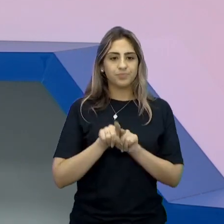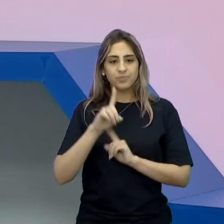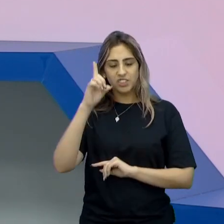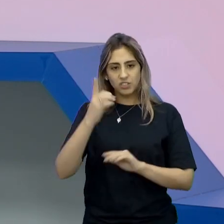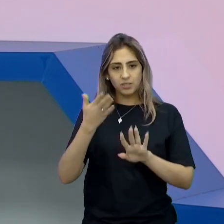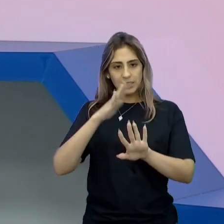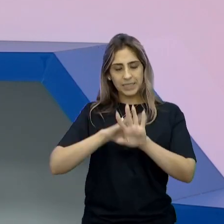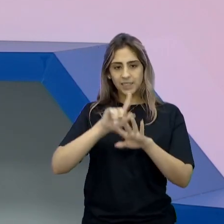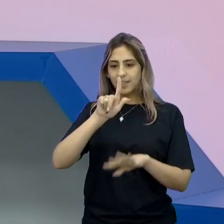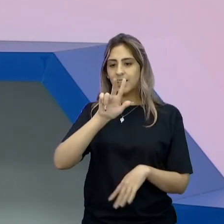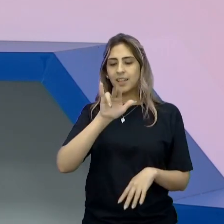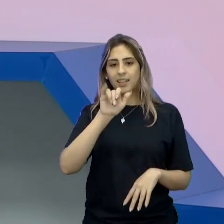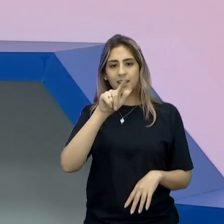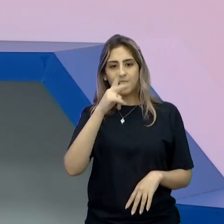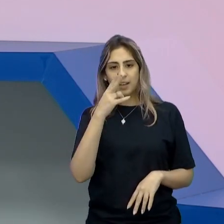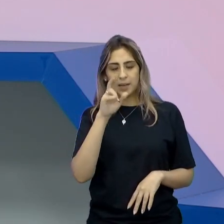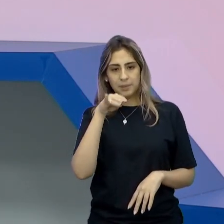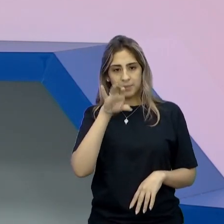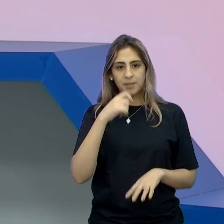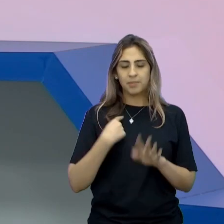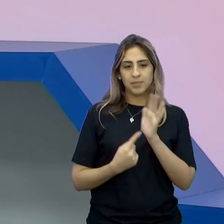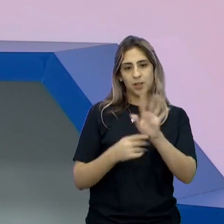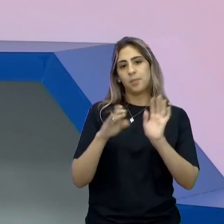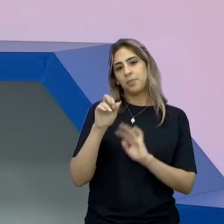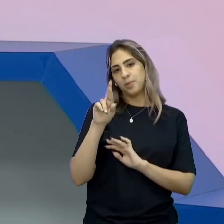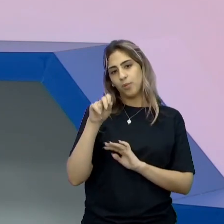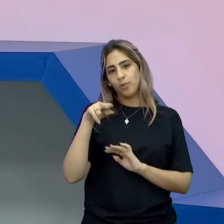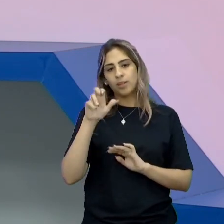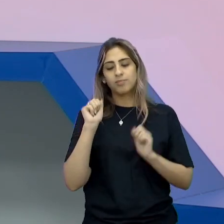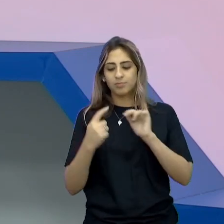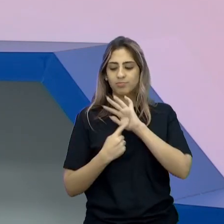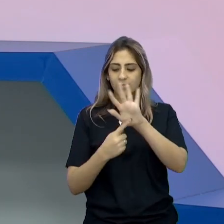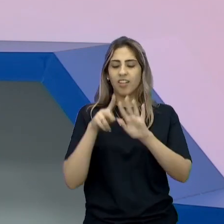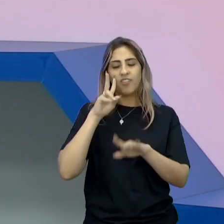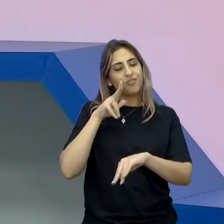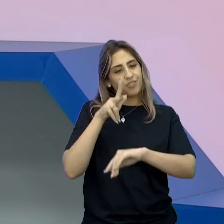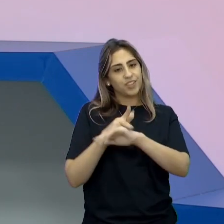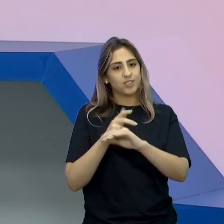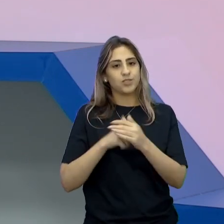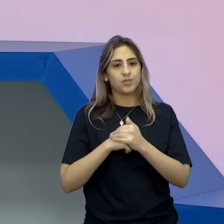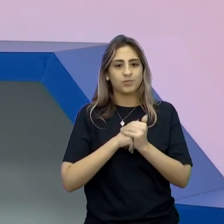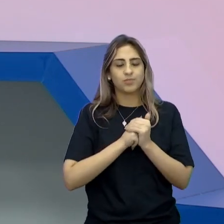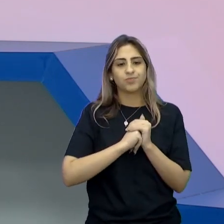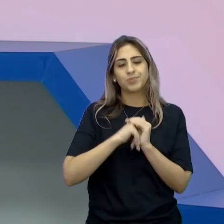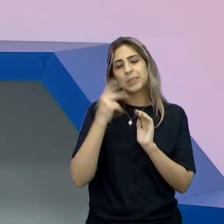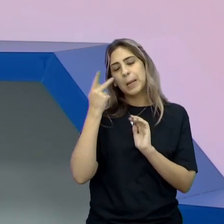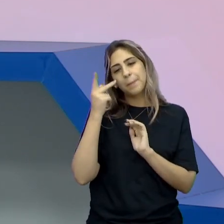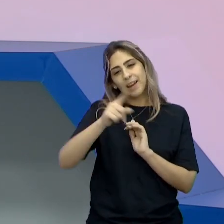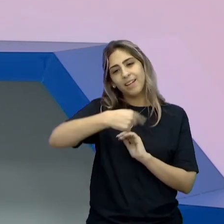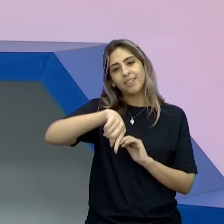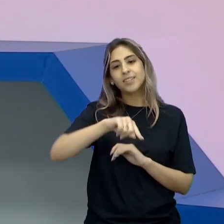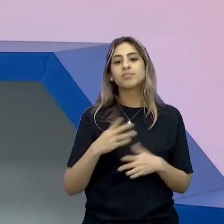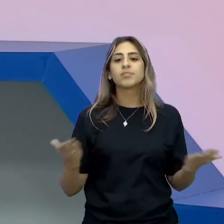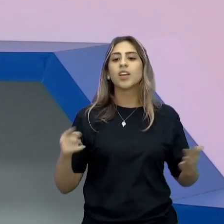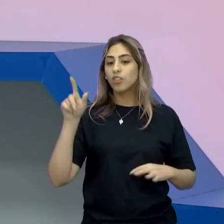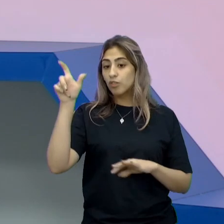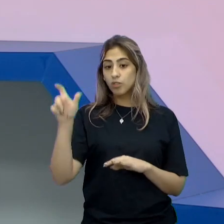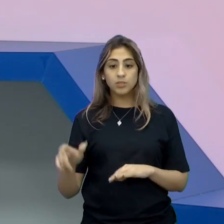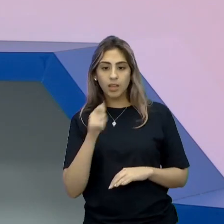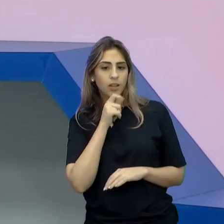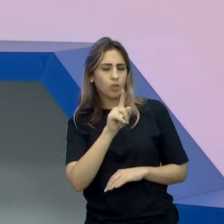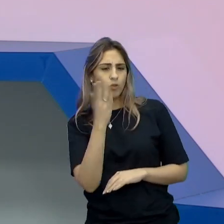diretor Guilherme, que me apresentou a Bruna e eu pude proporcionar esse vídeo aí pra eles. E você que não